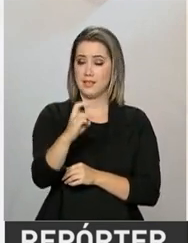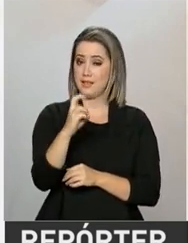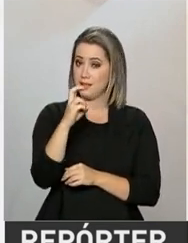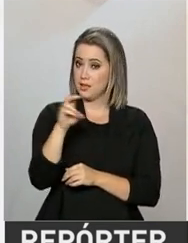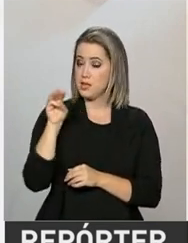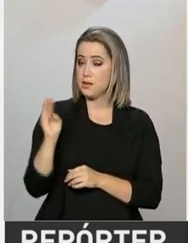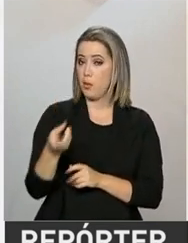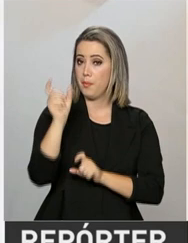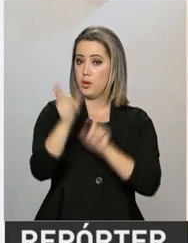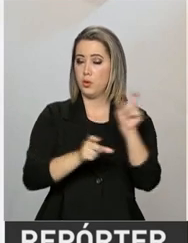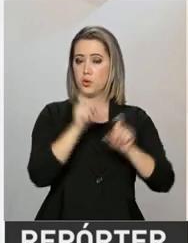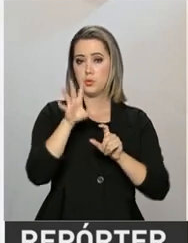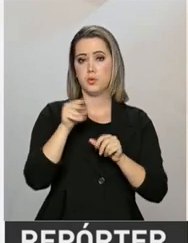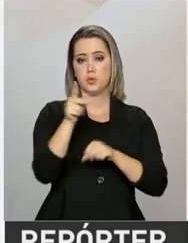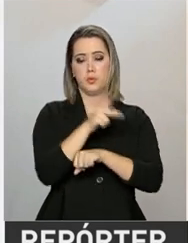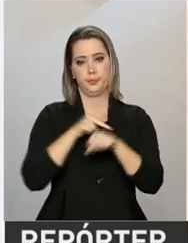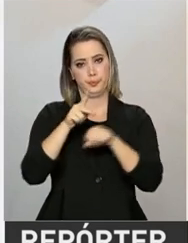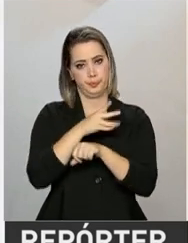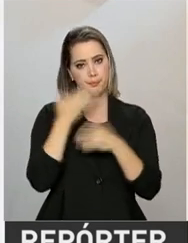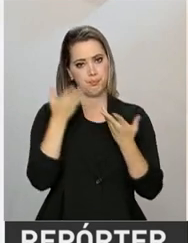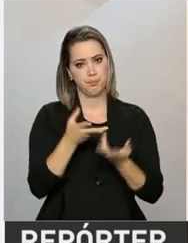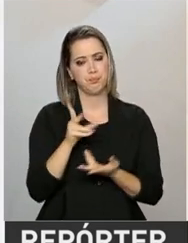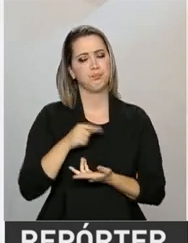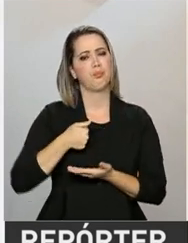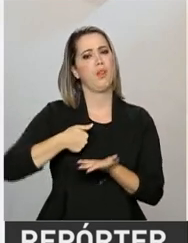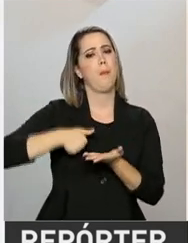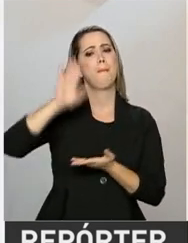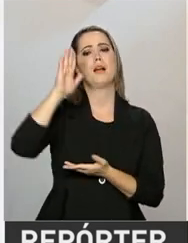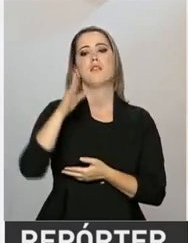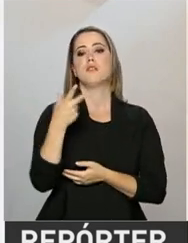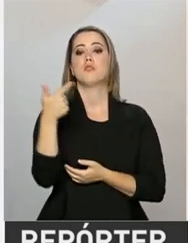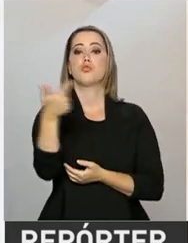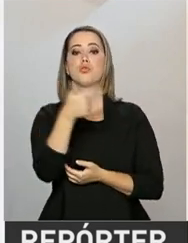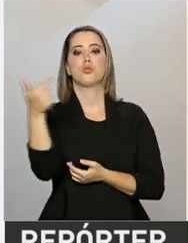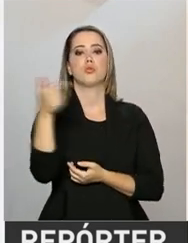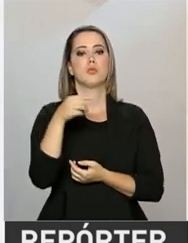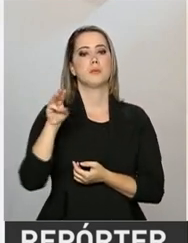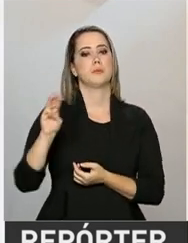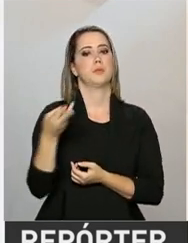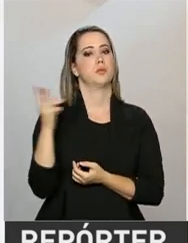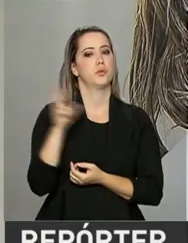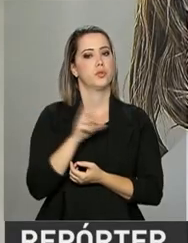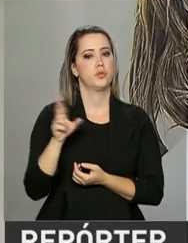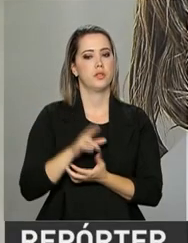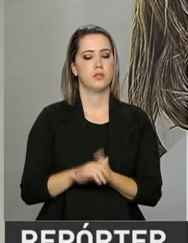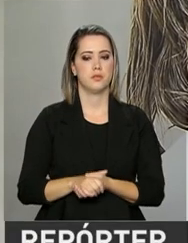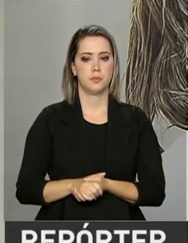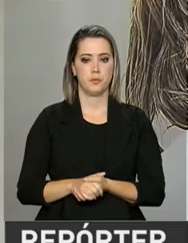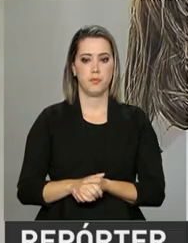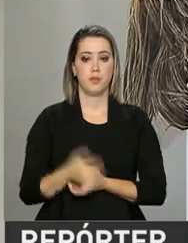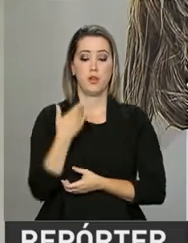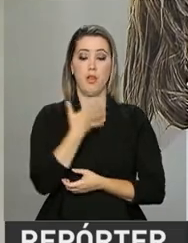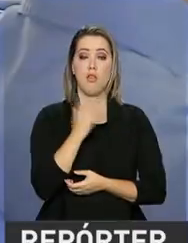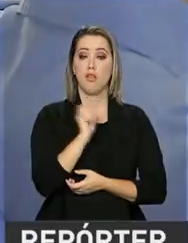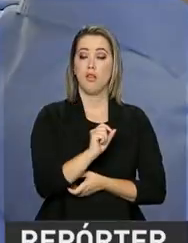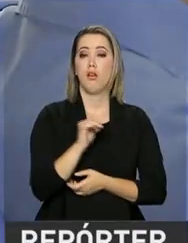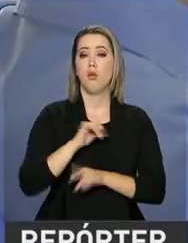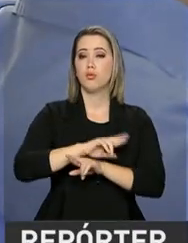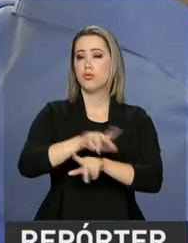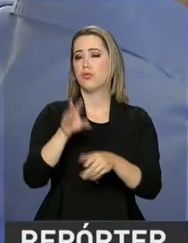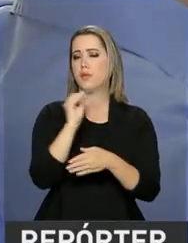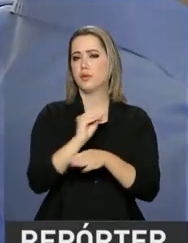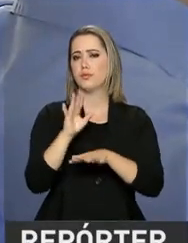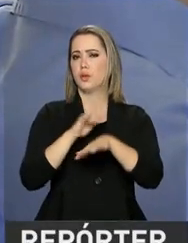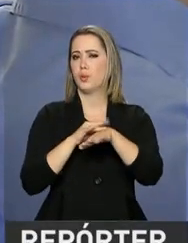pacientes em todo o país e aplicados quase 2 milhões de reais na maioria dos casos o